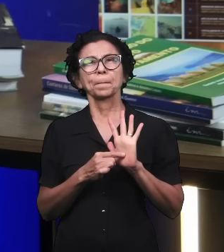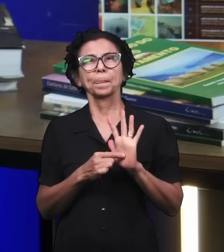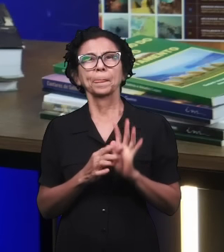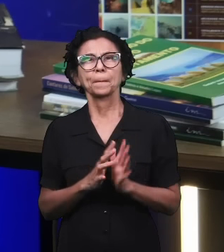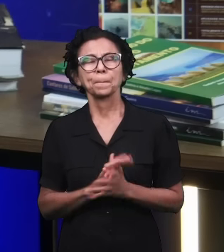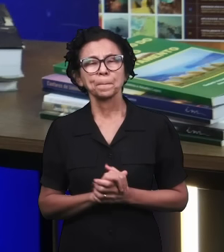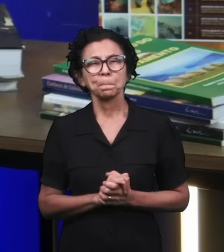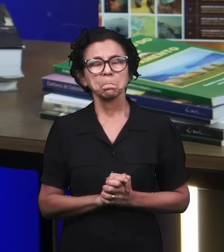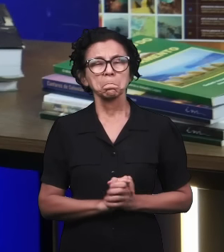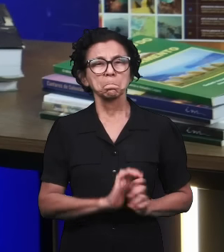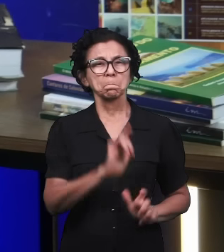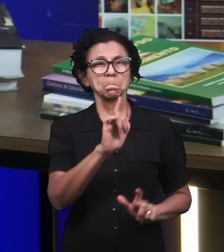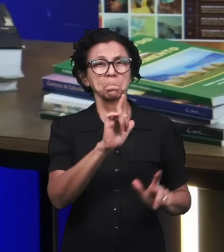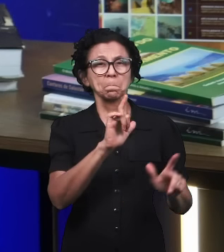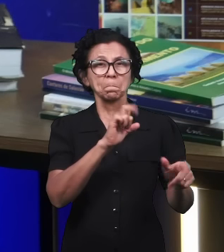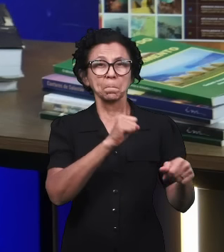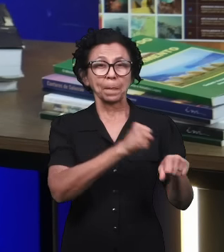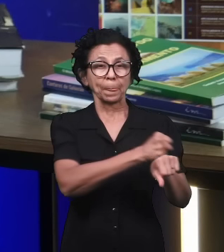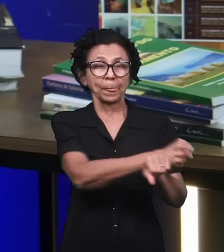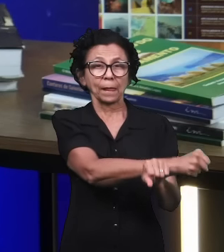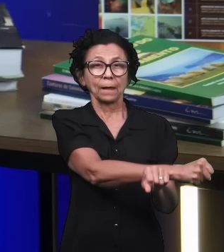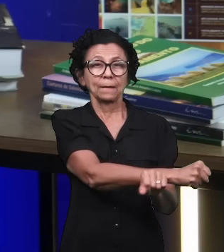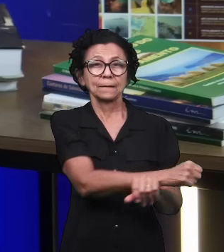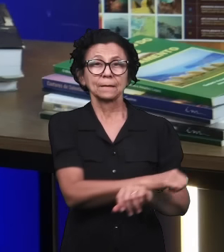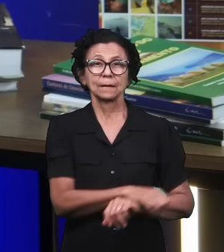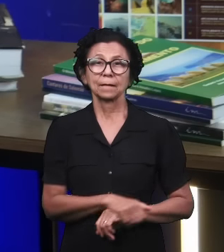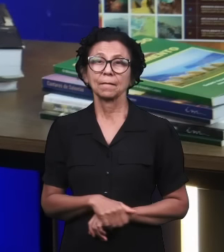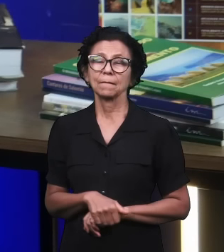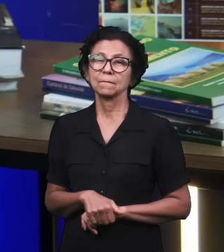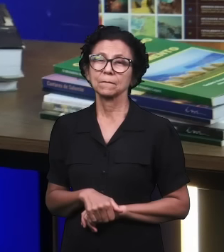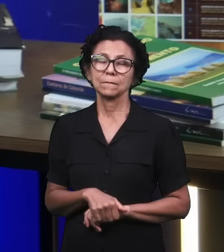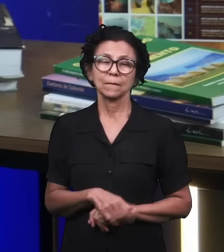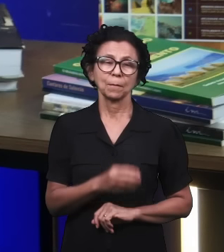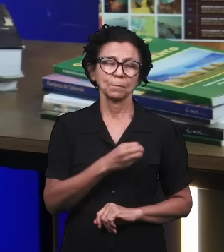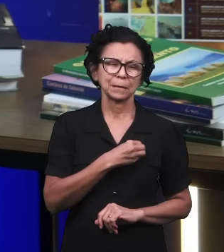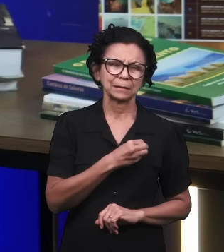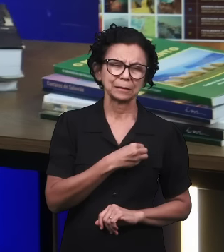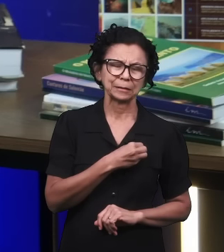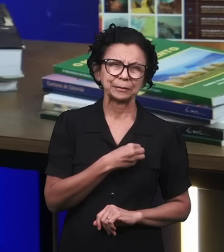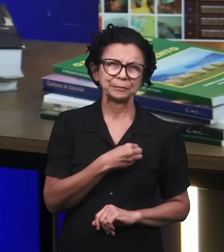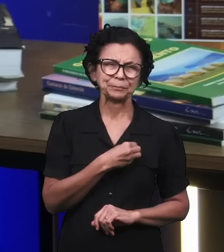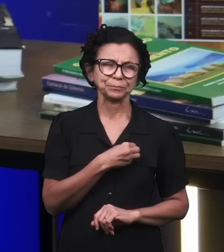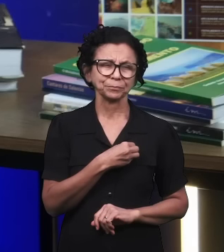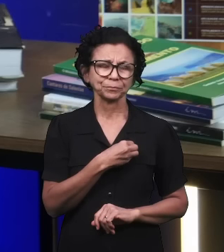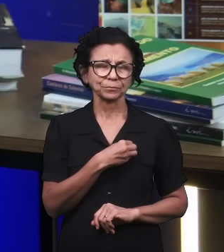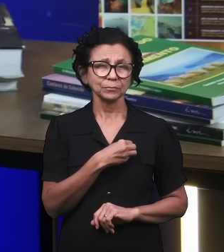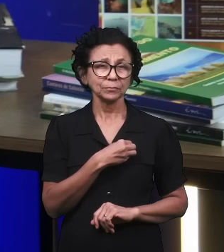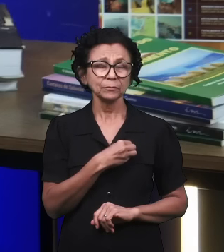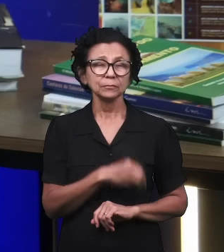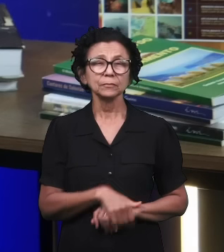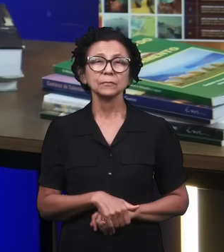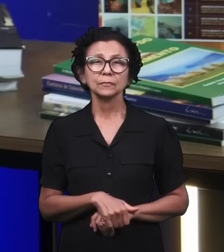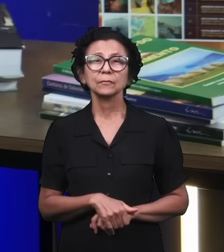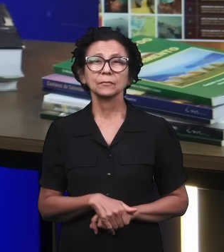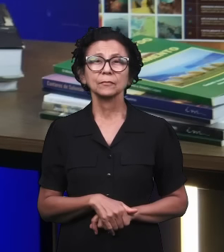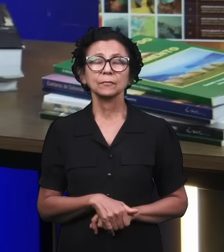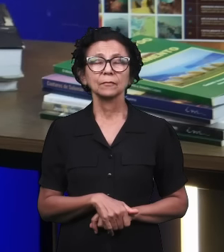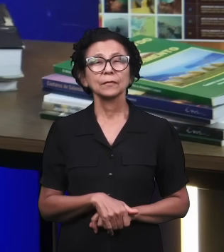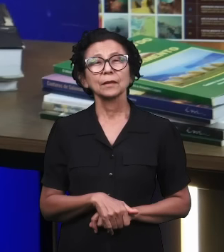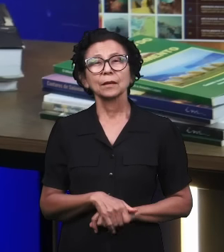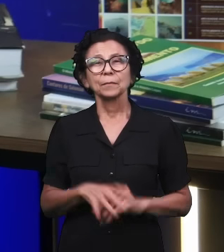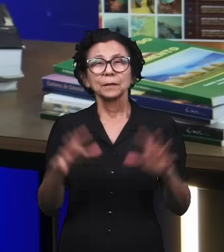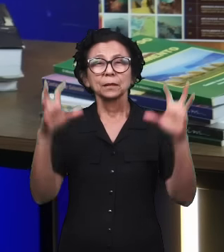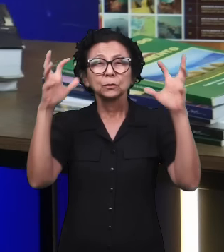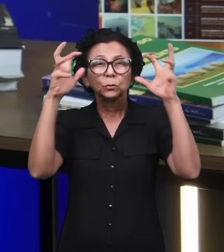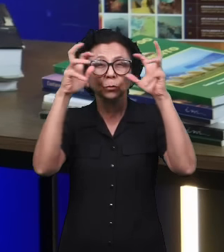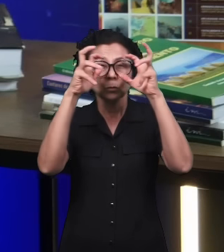preso, né? Envolto a escassez de luz, a ausência total de luz, porque trevas é isso, nada mais que isso, é a